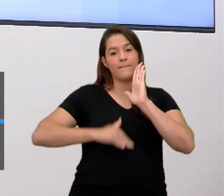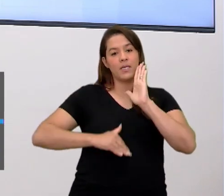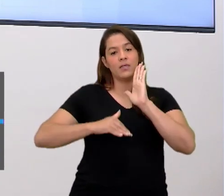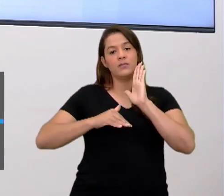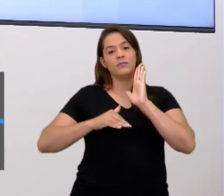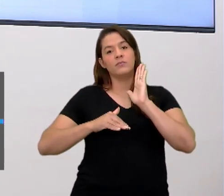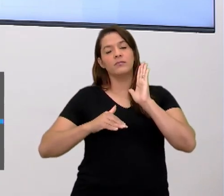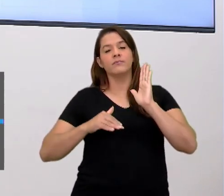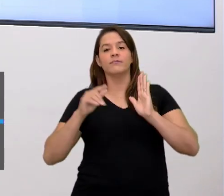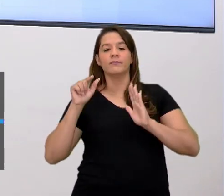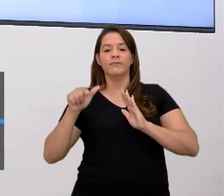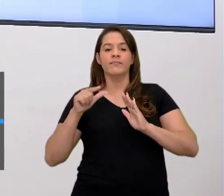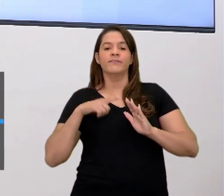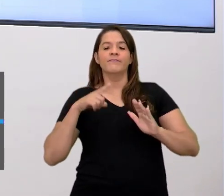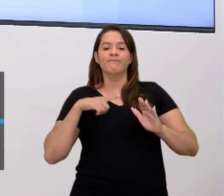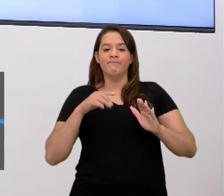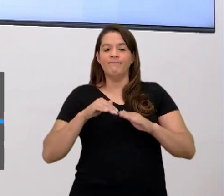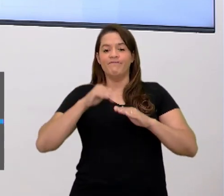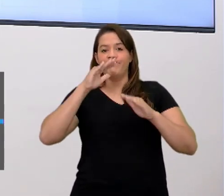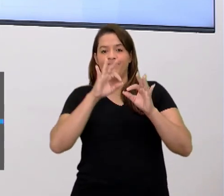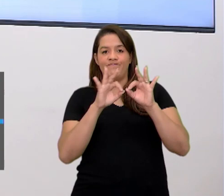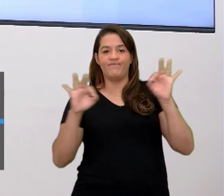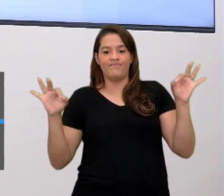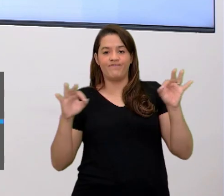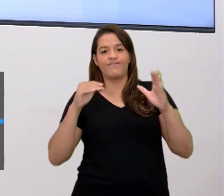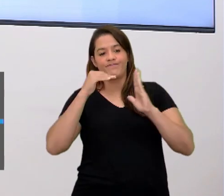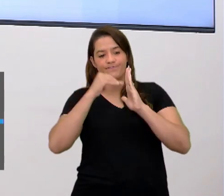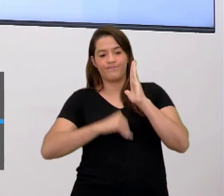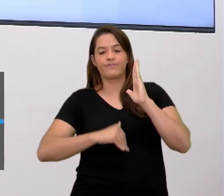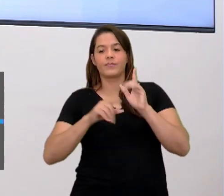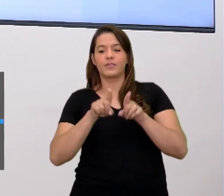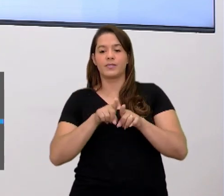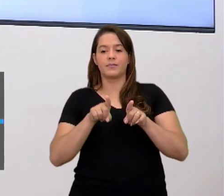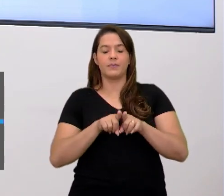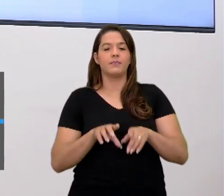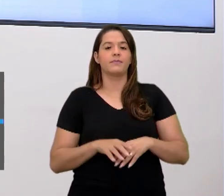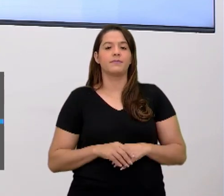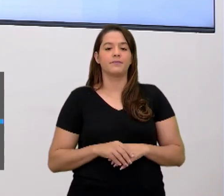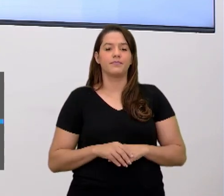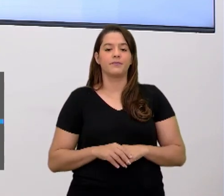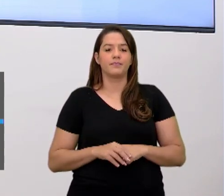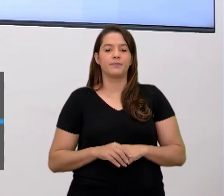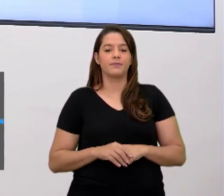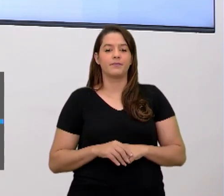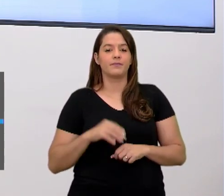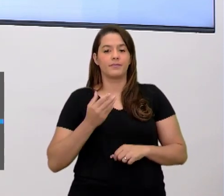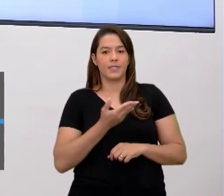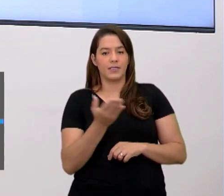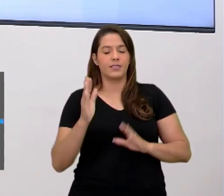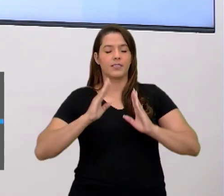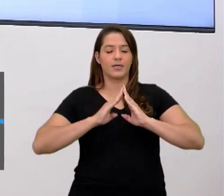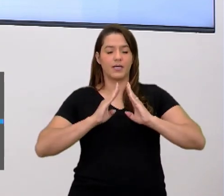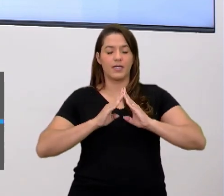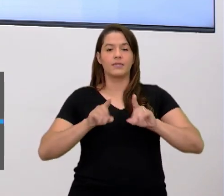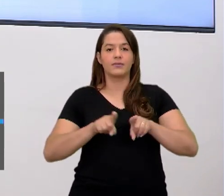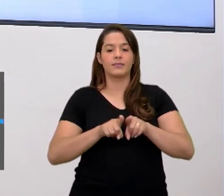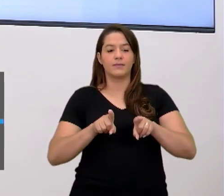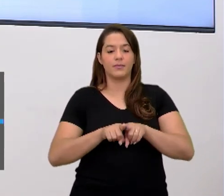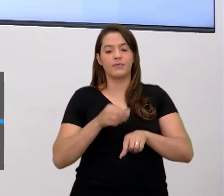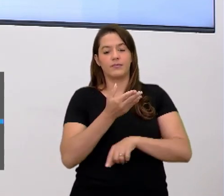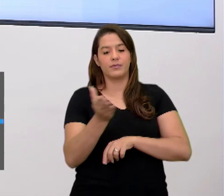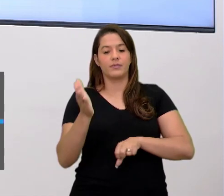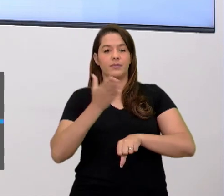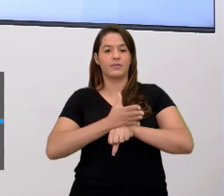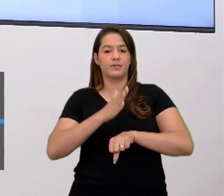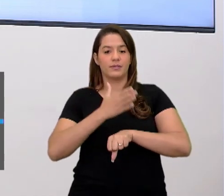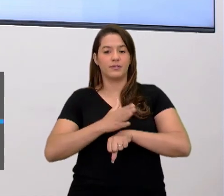ocupação lá na família Ribeiro, certamente esse índice cairia. Deu para entender? Pode fazer isso em casa também, pode. Aí chegar,